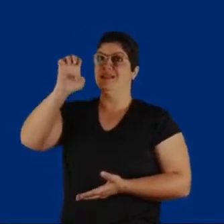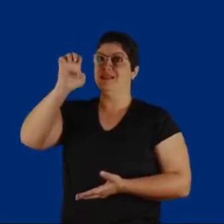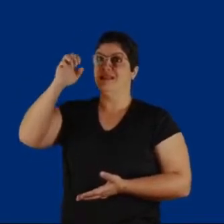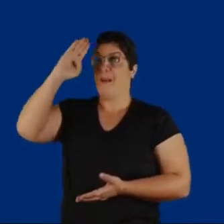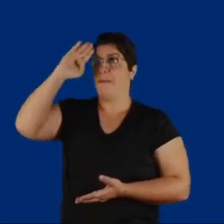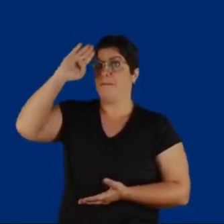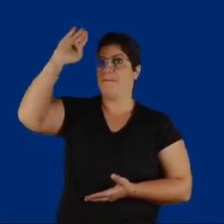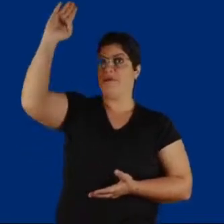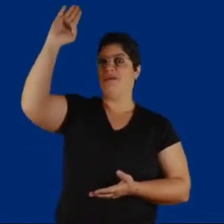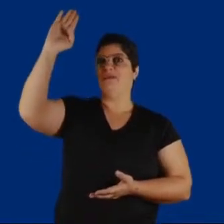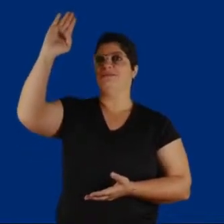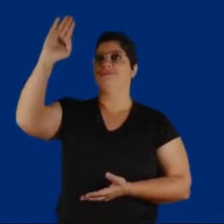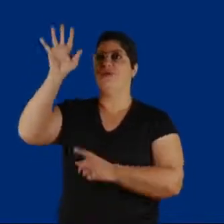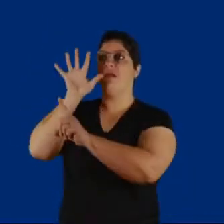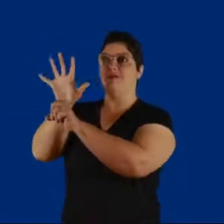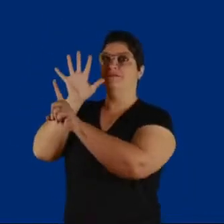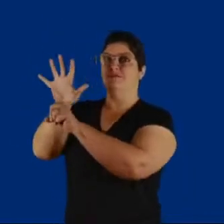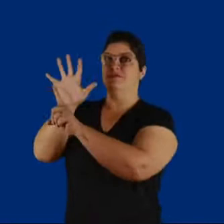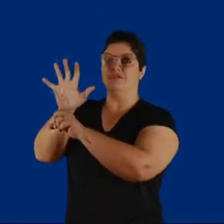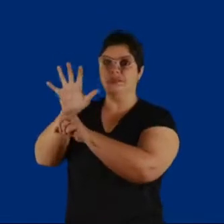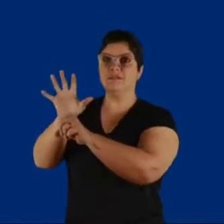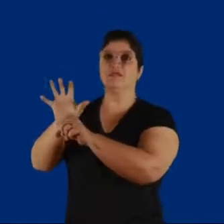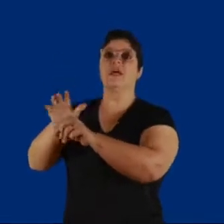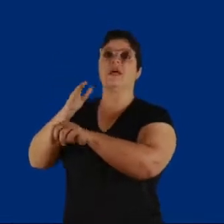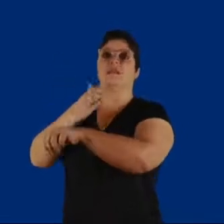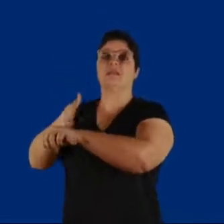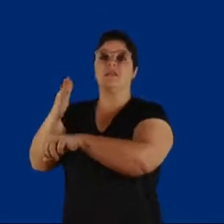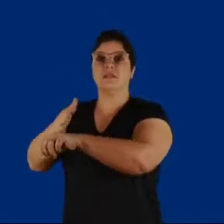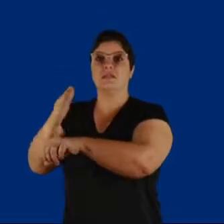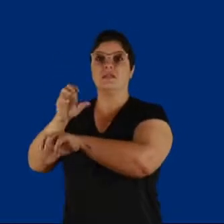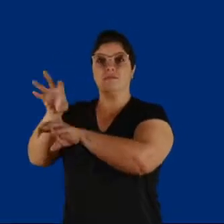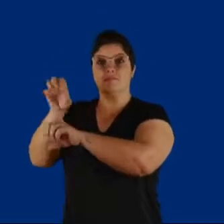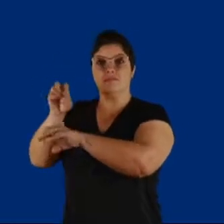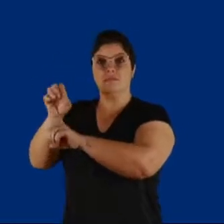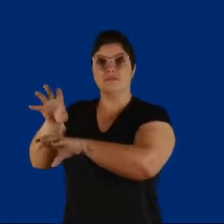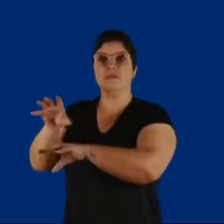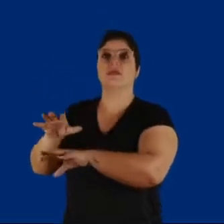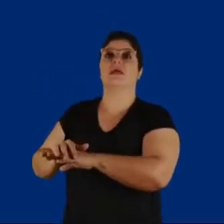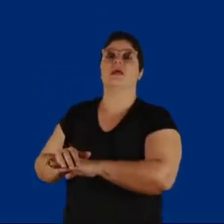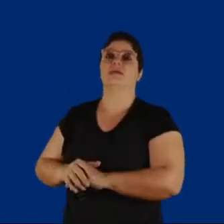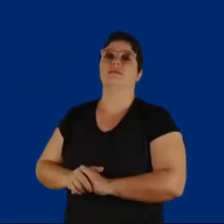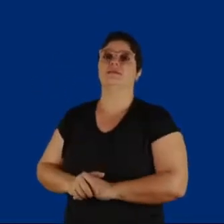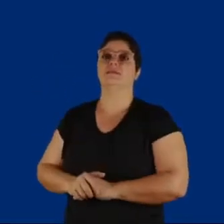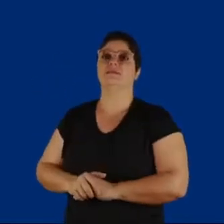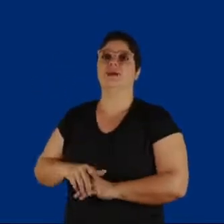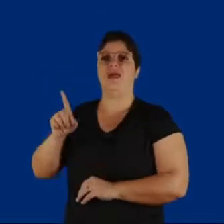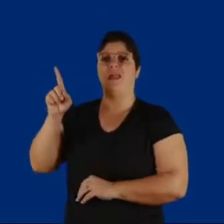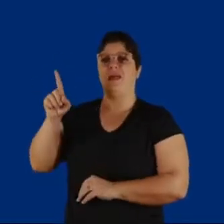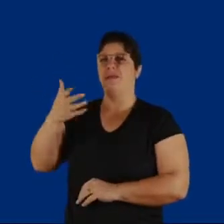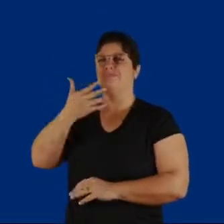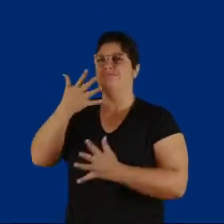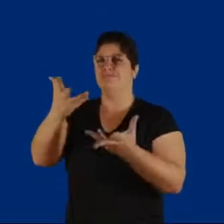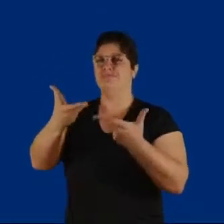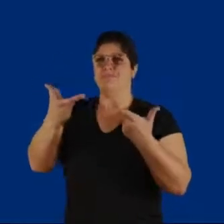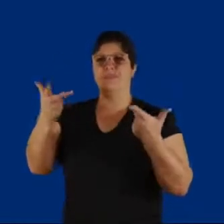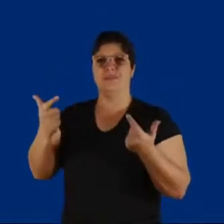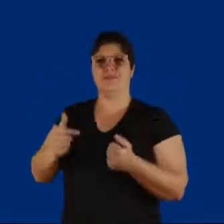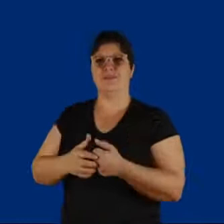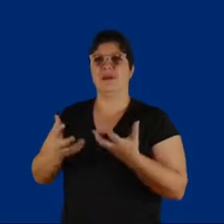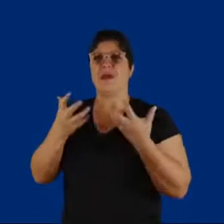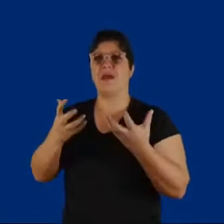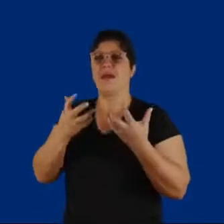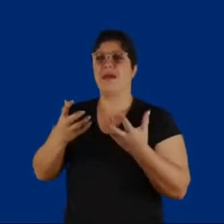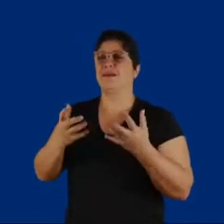e treinada pelo Cao Liang, e ela é uma grande heroína. Eu queria que tudo que ela escreveu